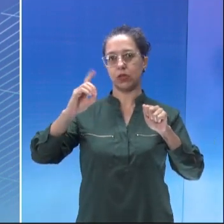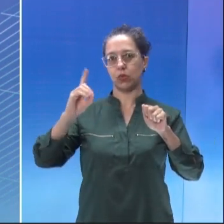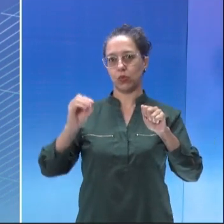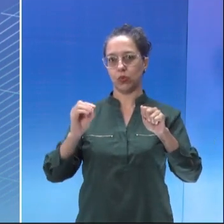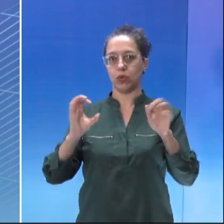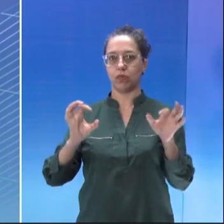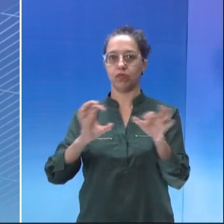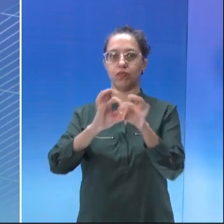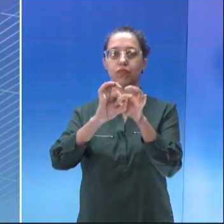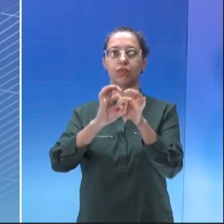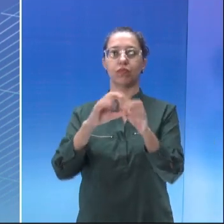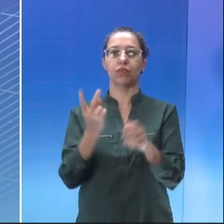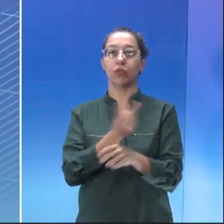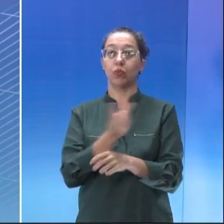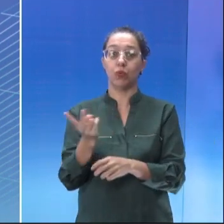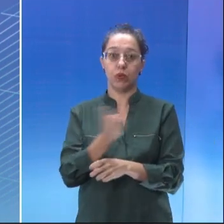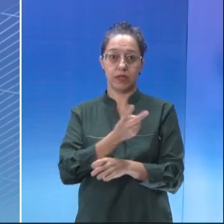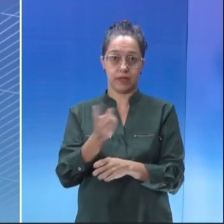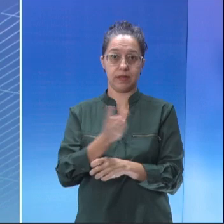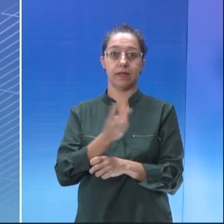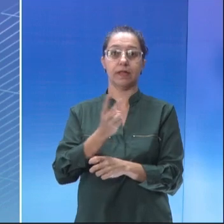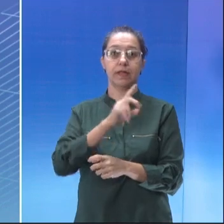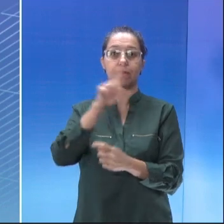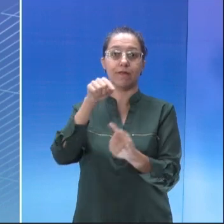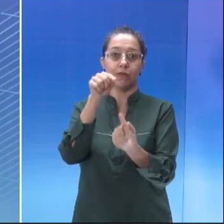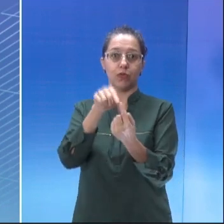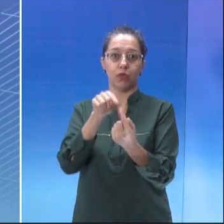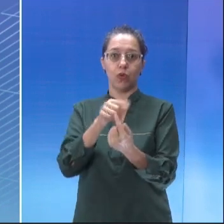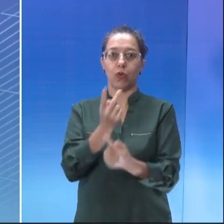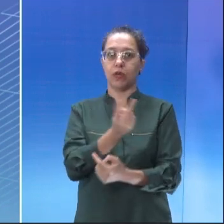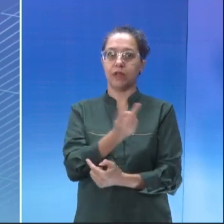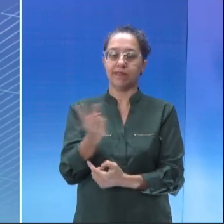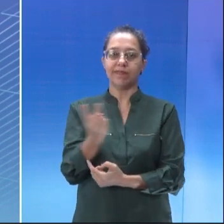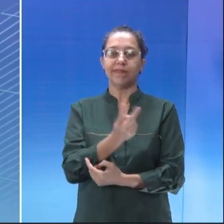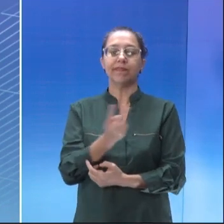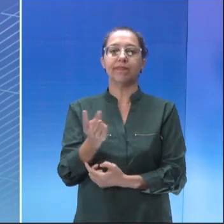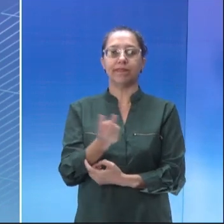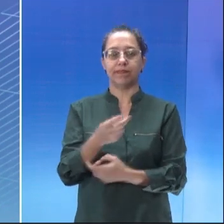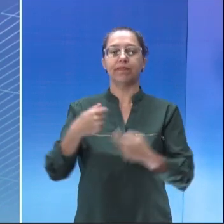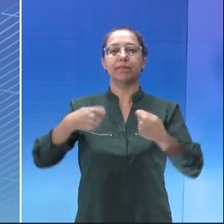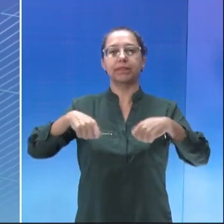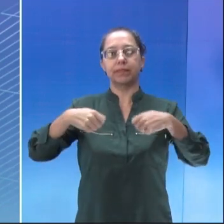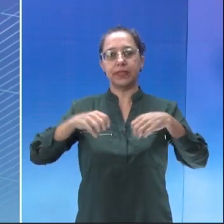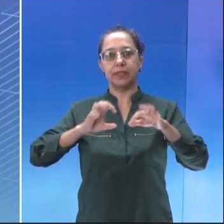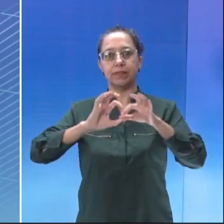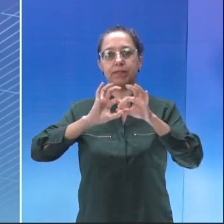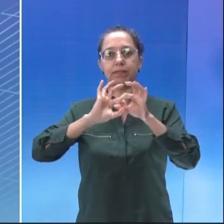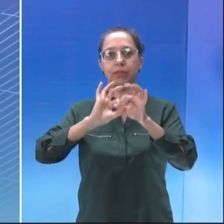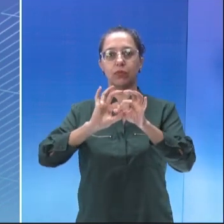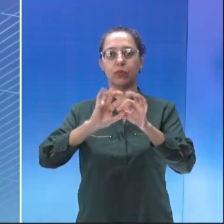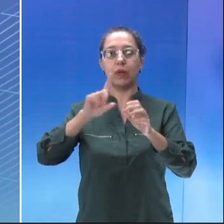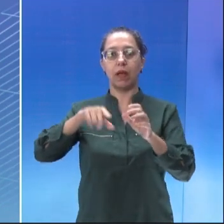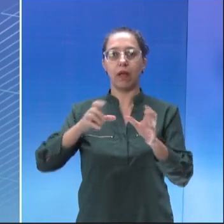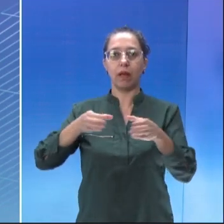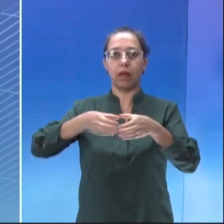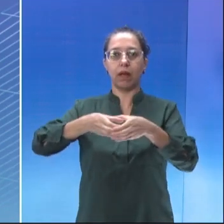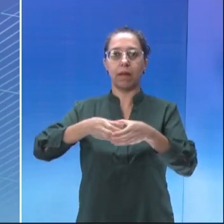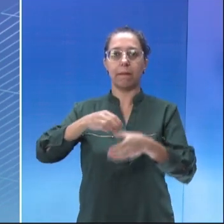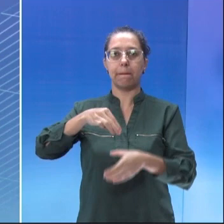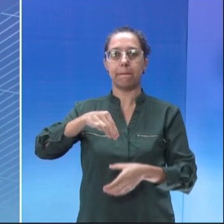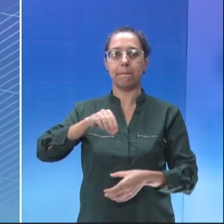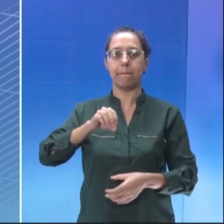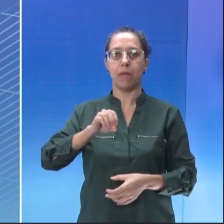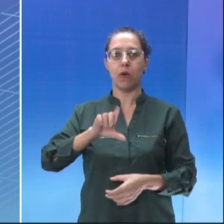carboxílicos. Então, essas duas funções, elas estão presentes nessa molécula ligada a uma